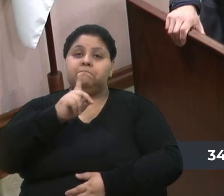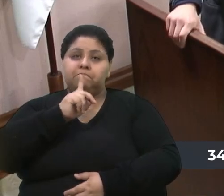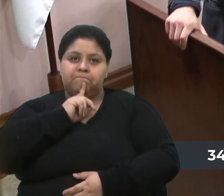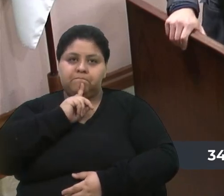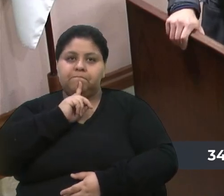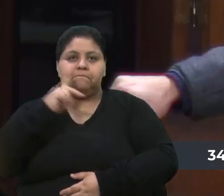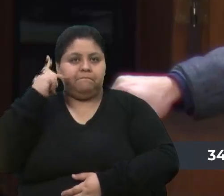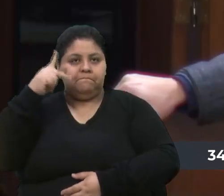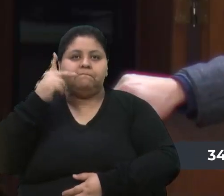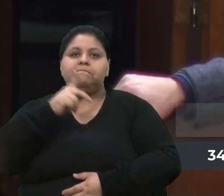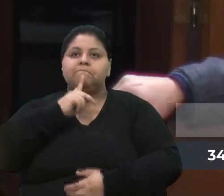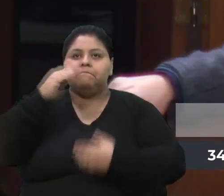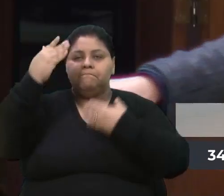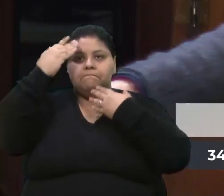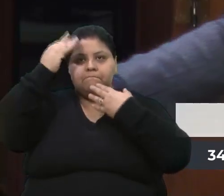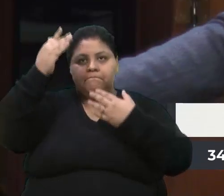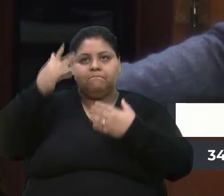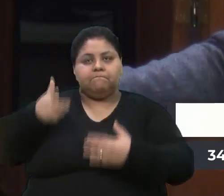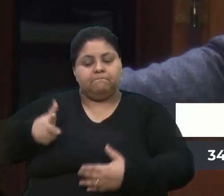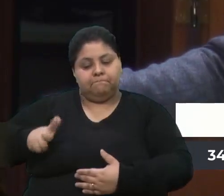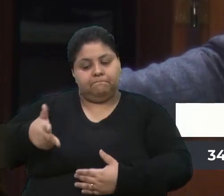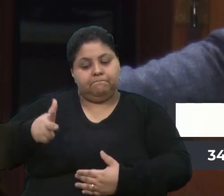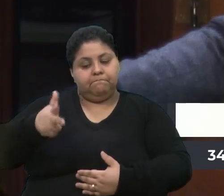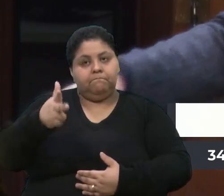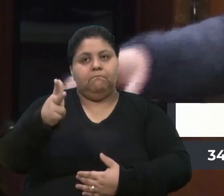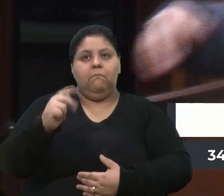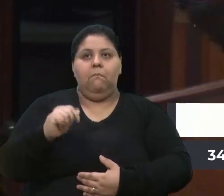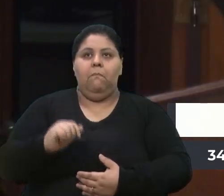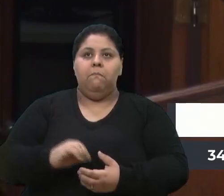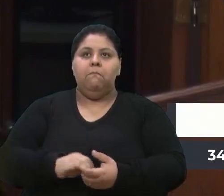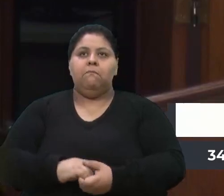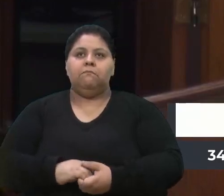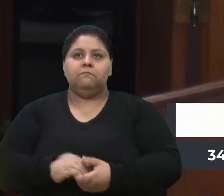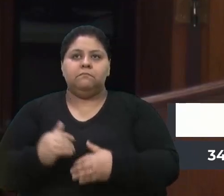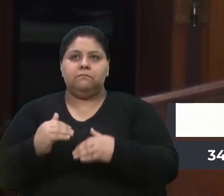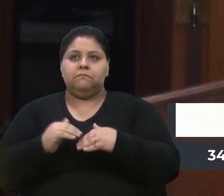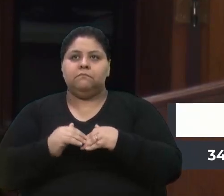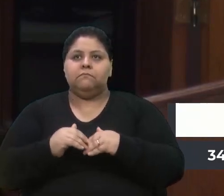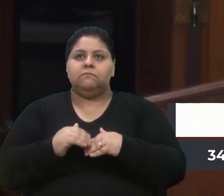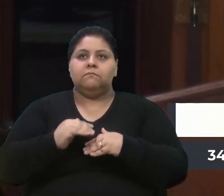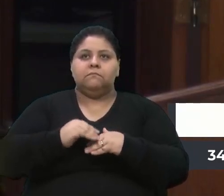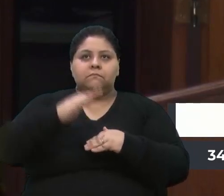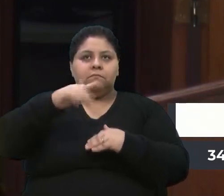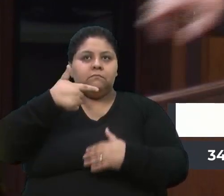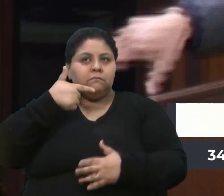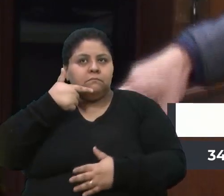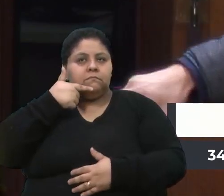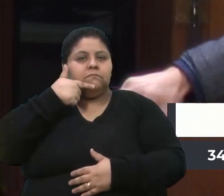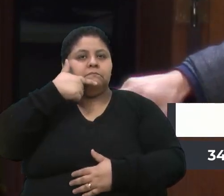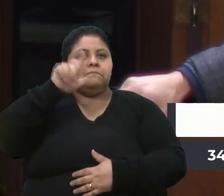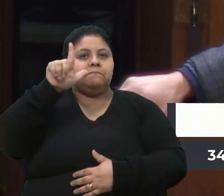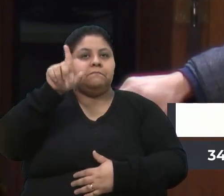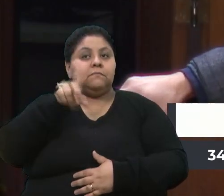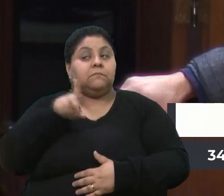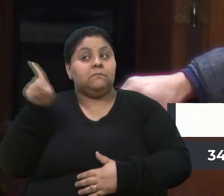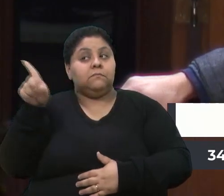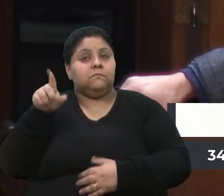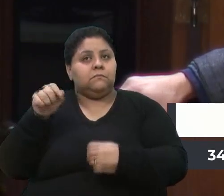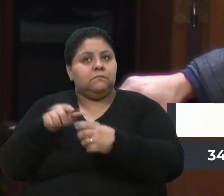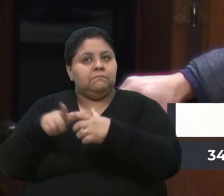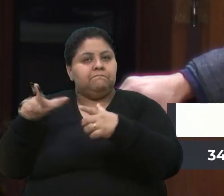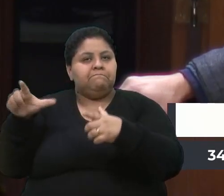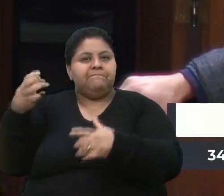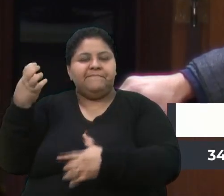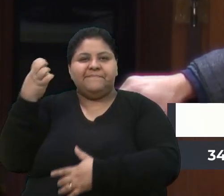E, dando sequência a mais conquistas lá da nossa grande